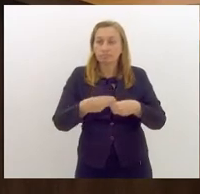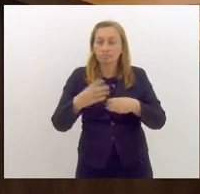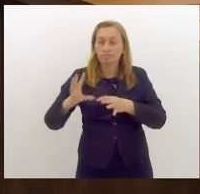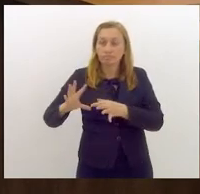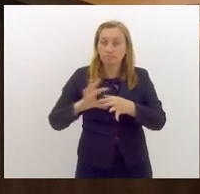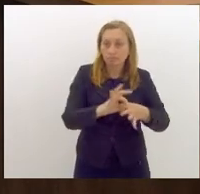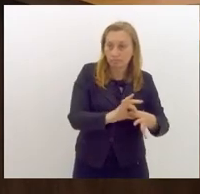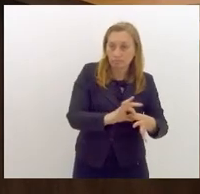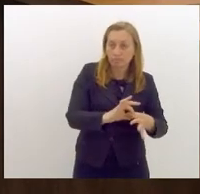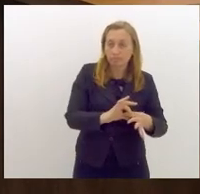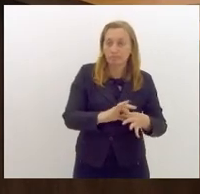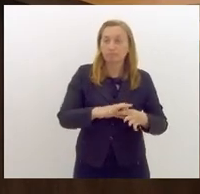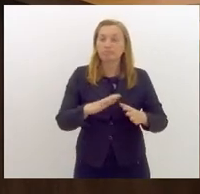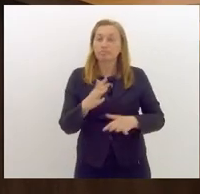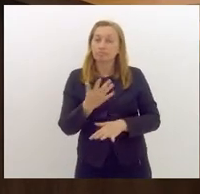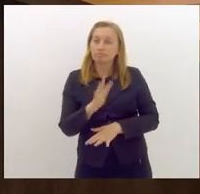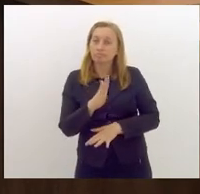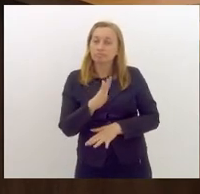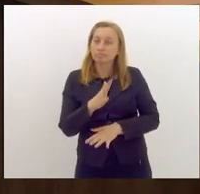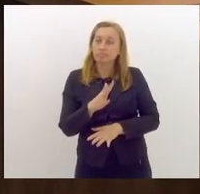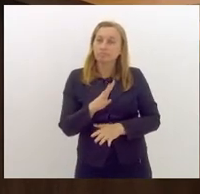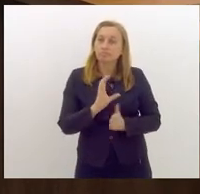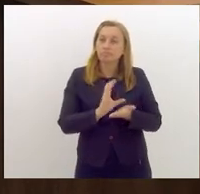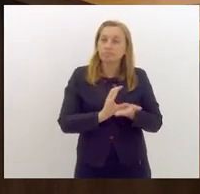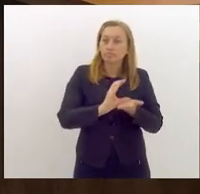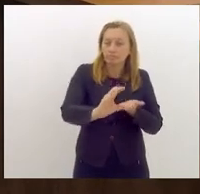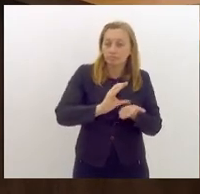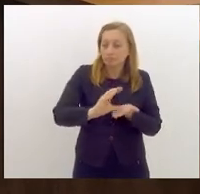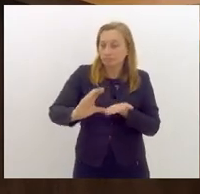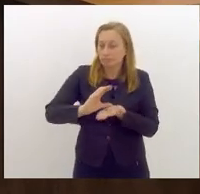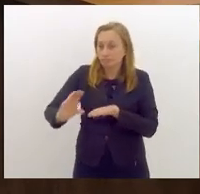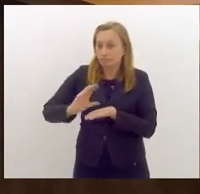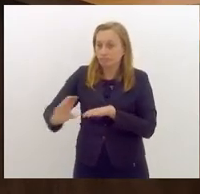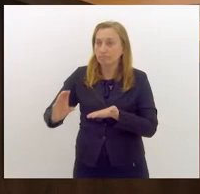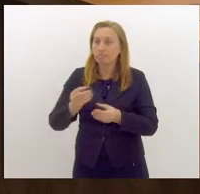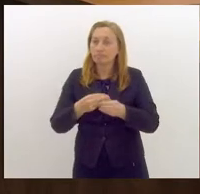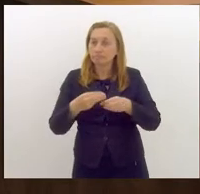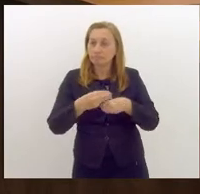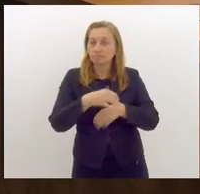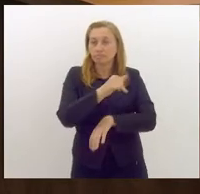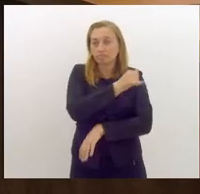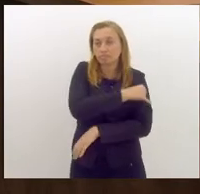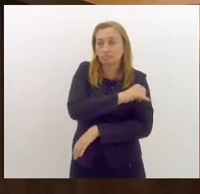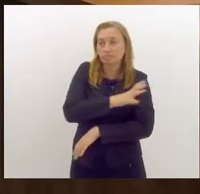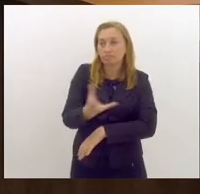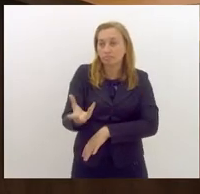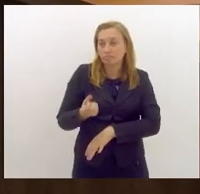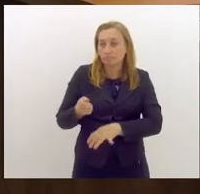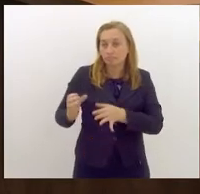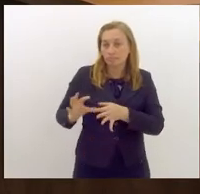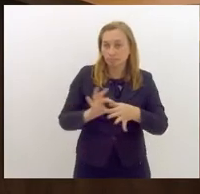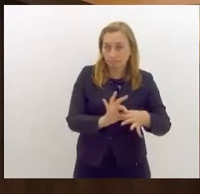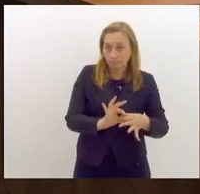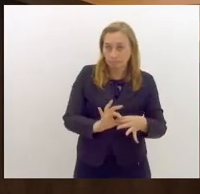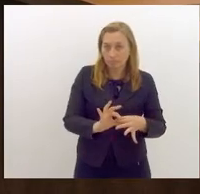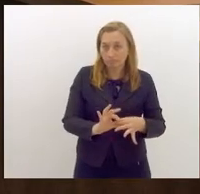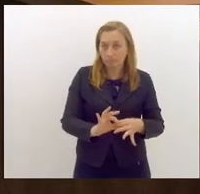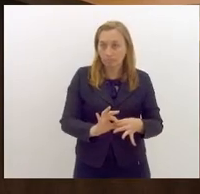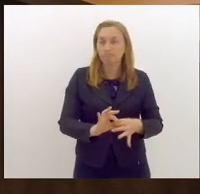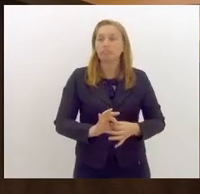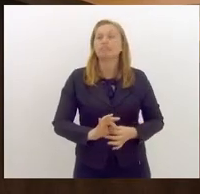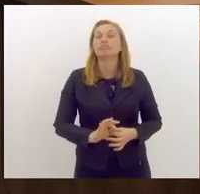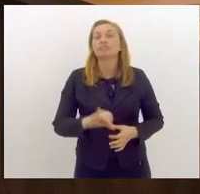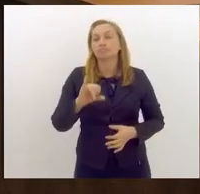a estimativa é que o repasse que os municípios do Rio de Janeiro receberiam como complemento desse